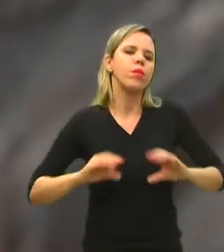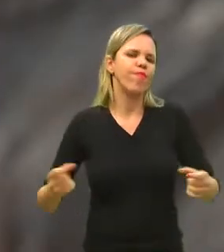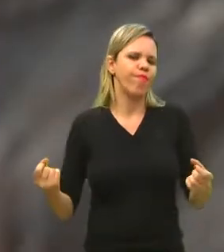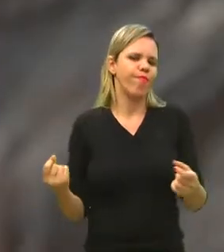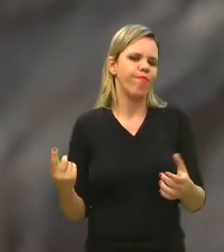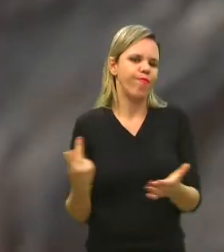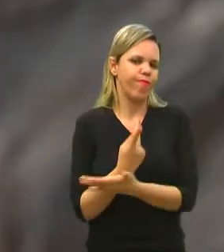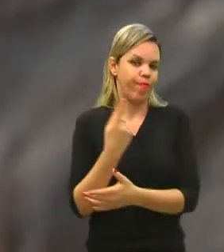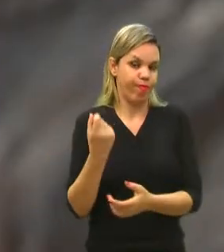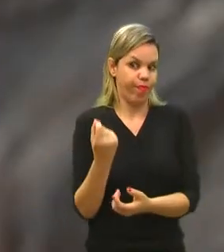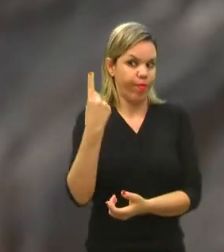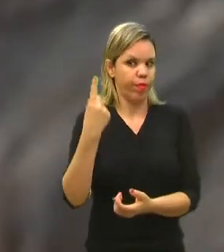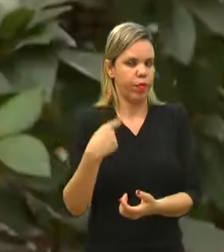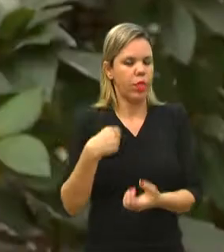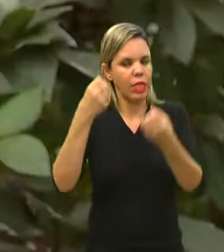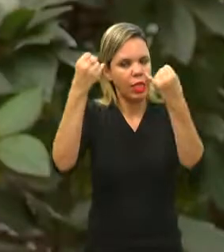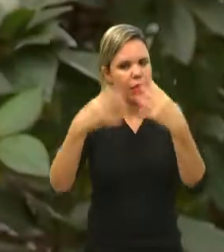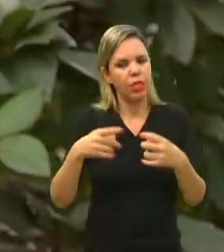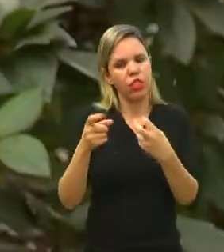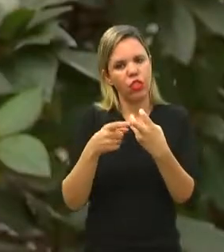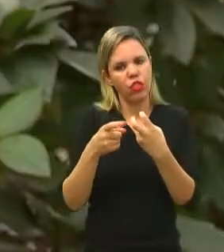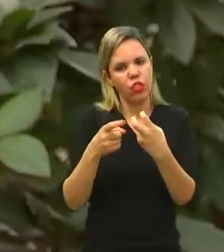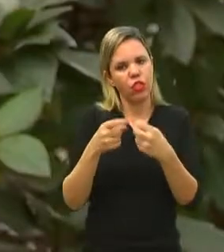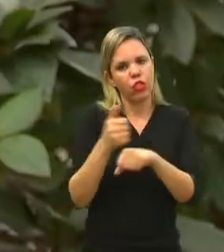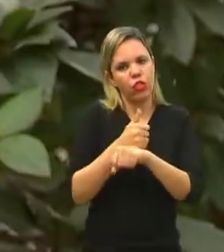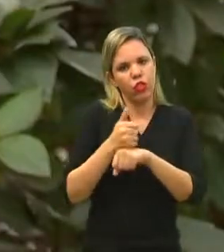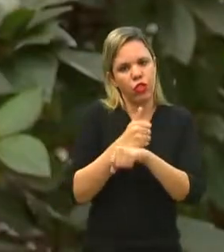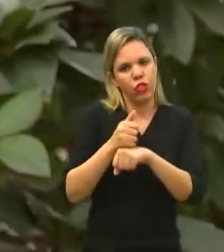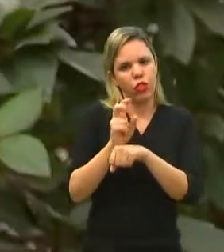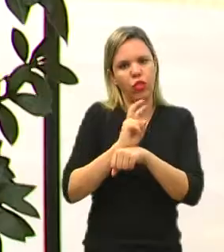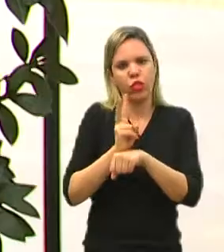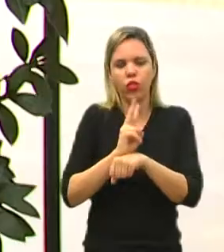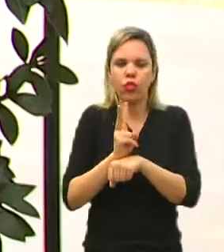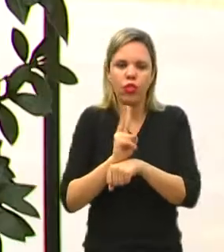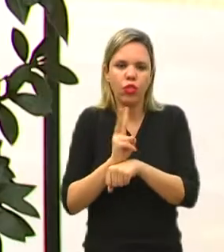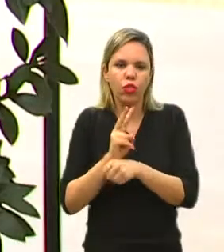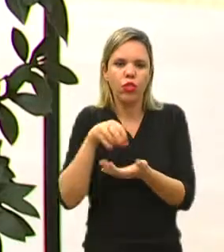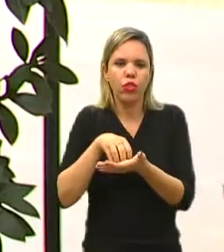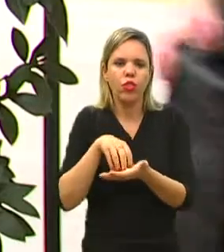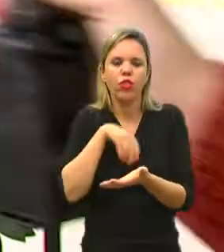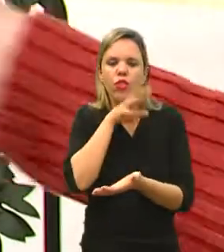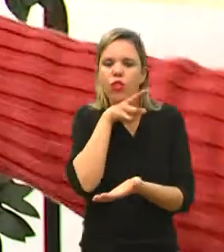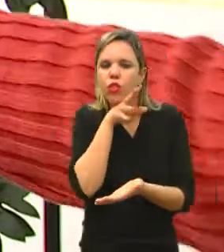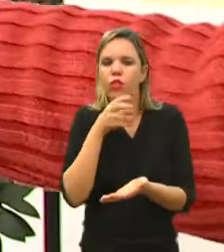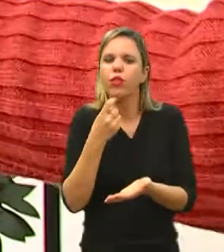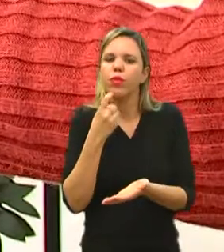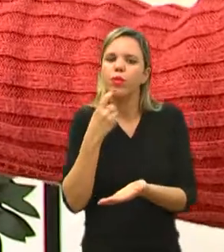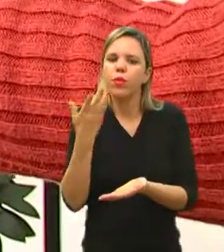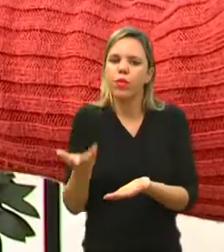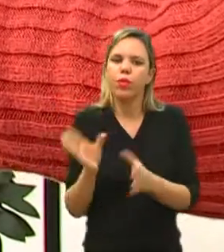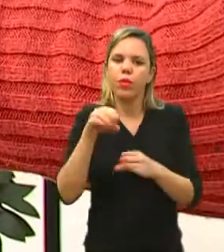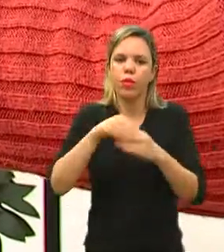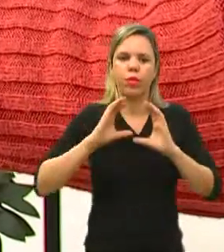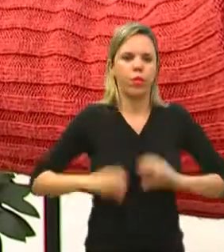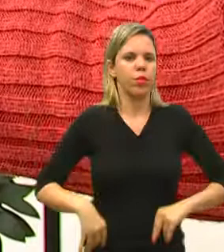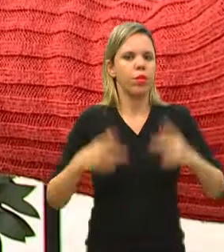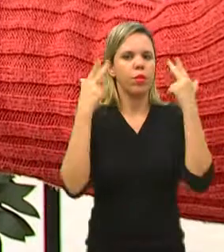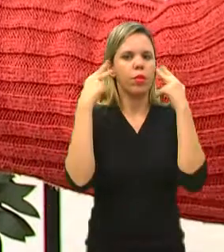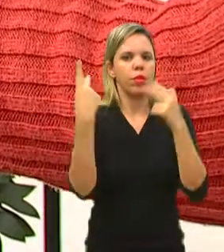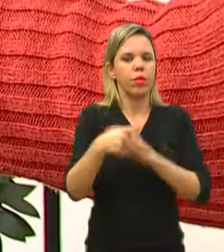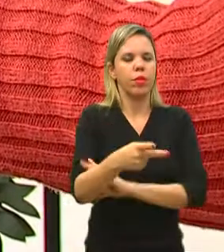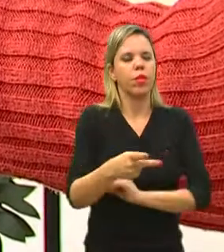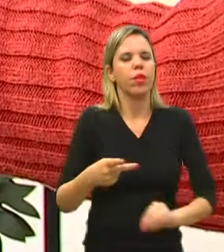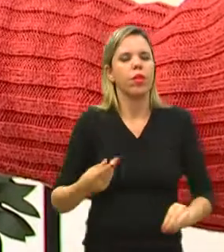um comportamento alterado? É o que explica a veterinária da Vigilância de Zoonoses de Campinas. O morcego, dentro do